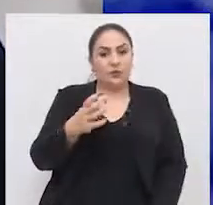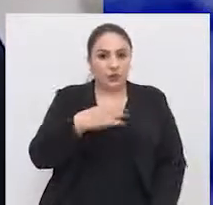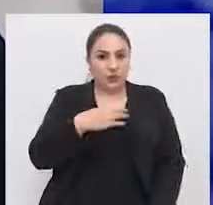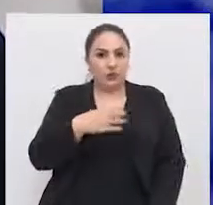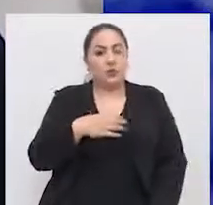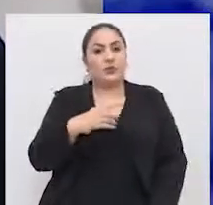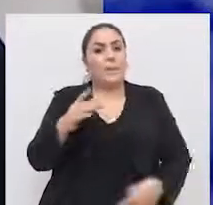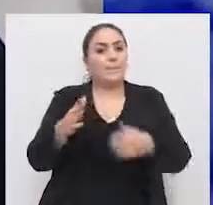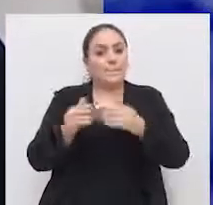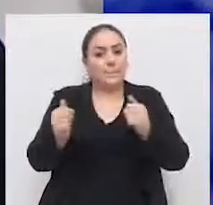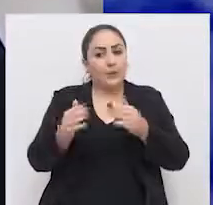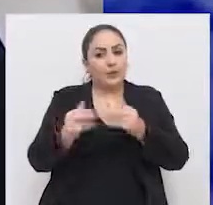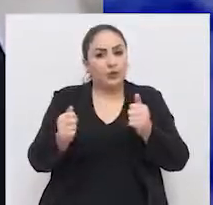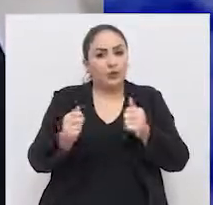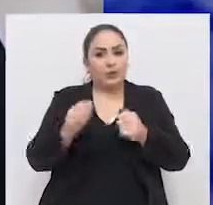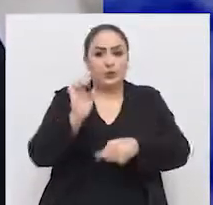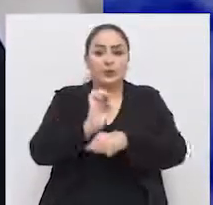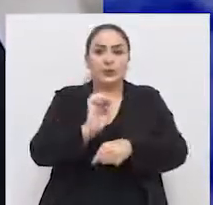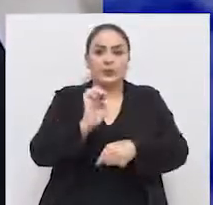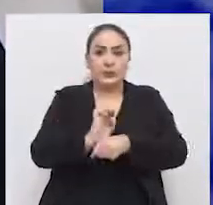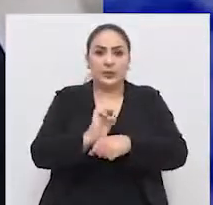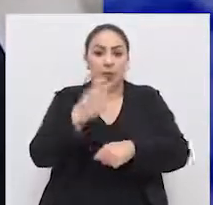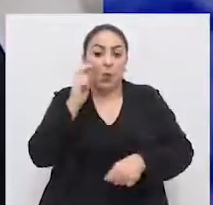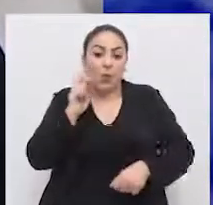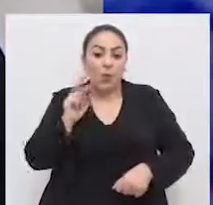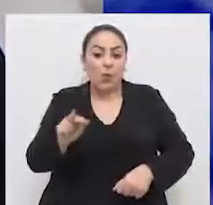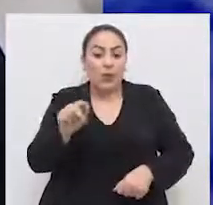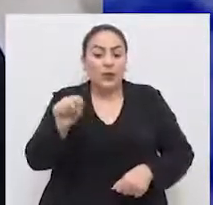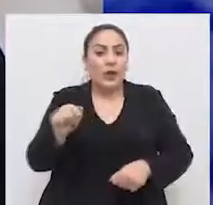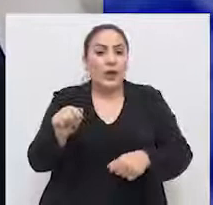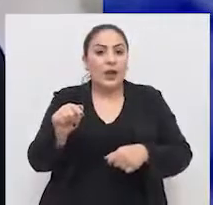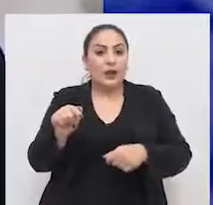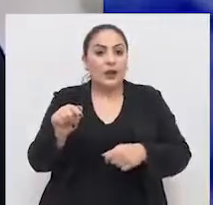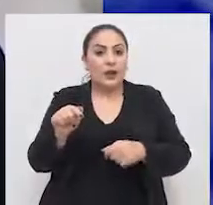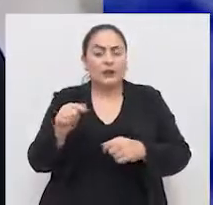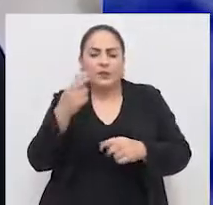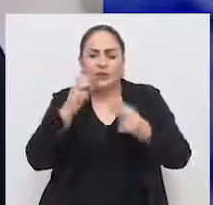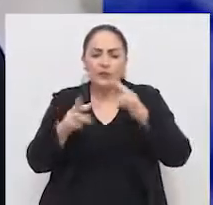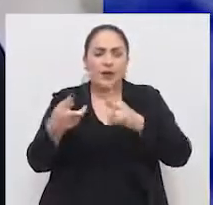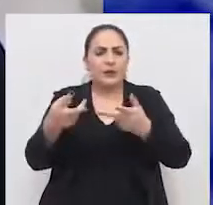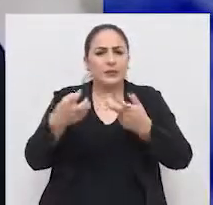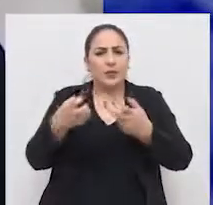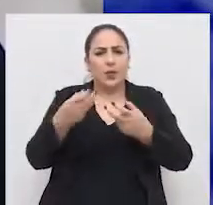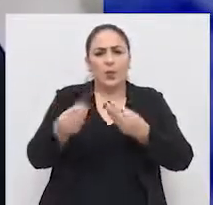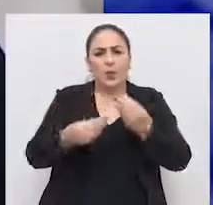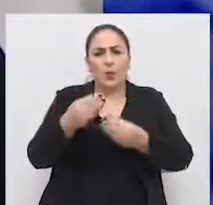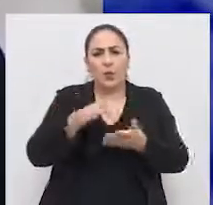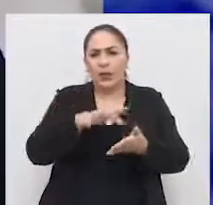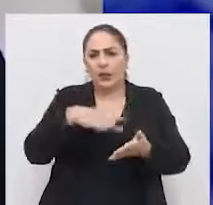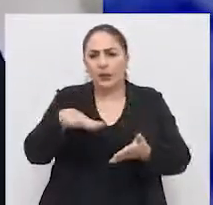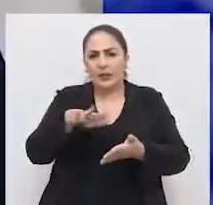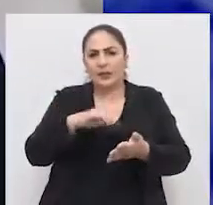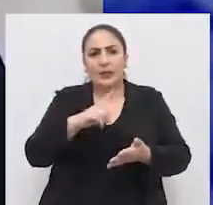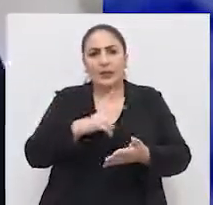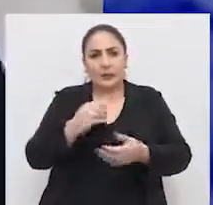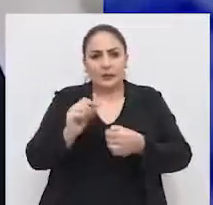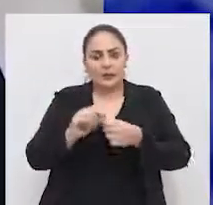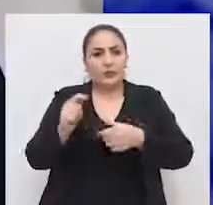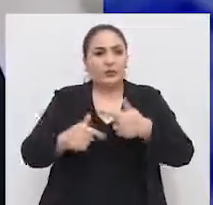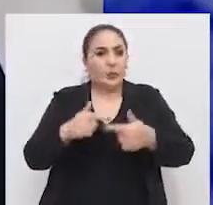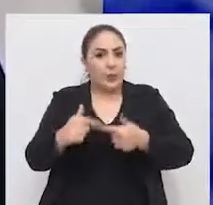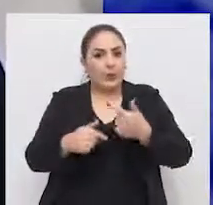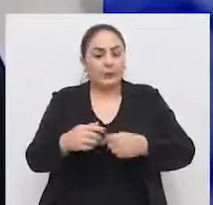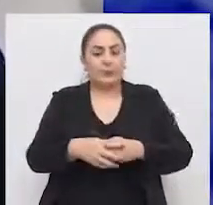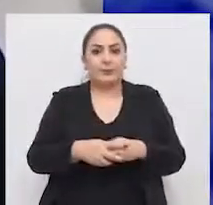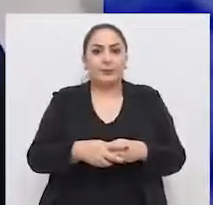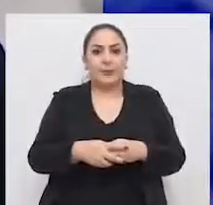condições estão pedindo que o Estado olhe para elas e vejam a situação na qual elas estão prestando